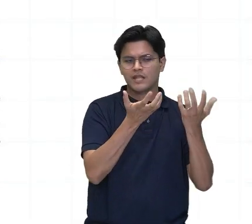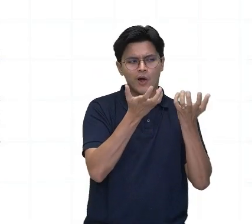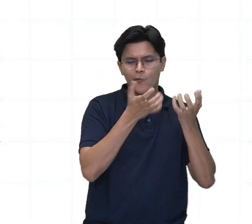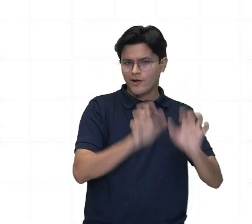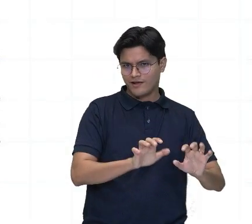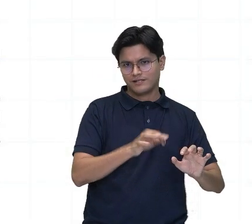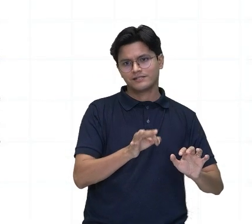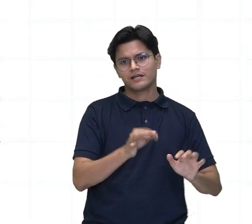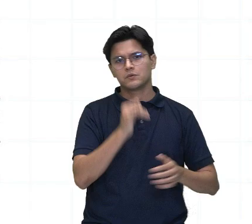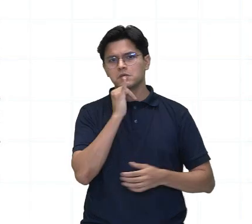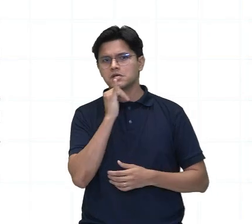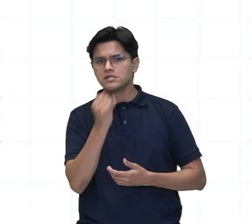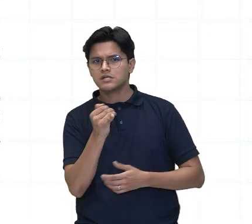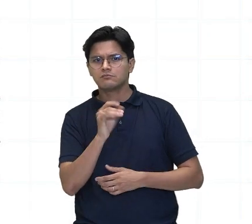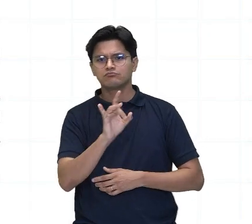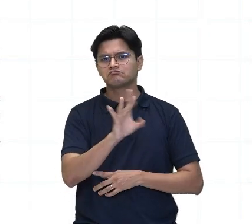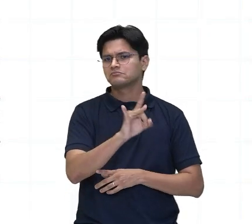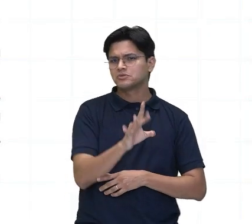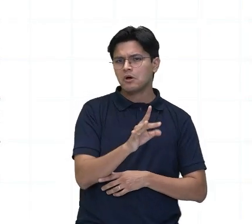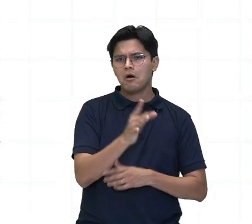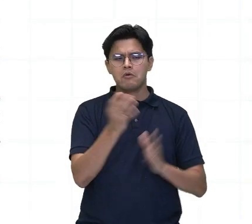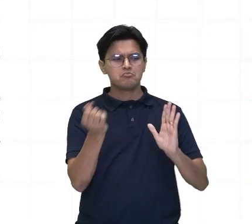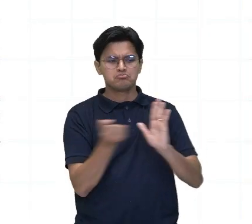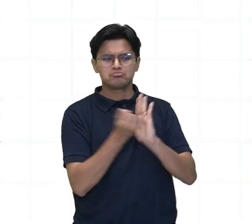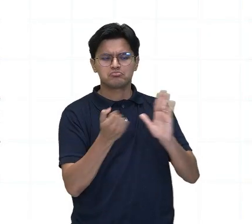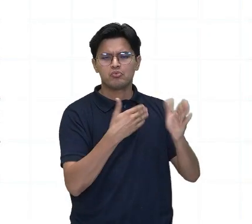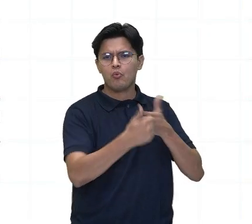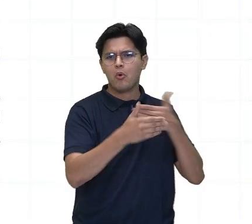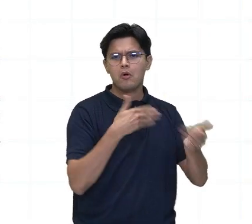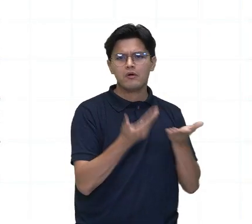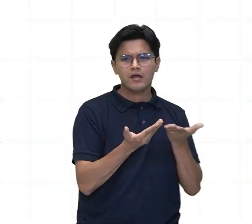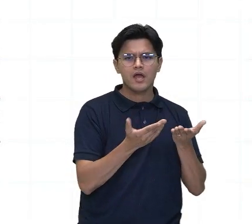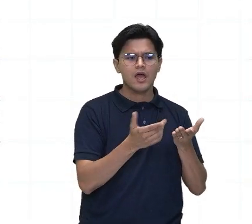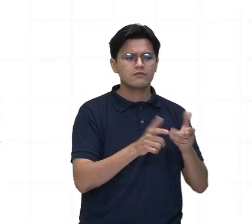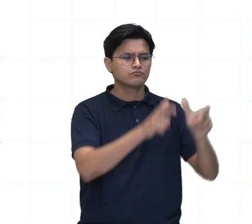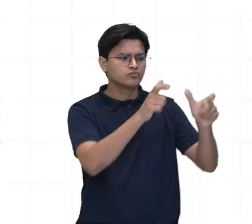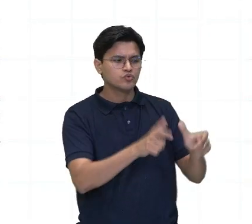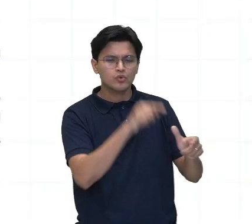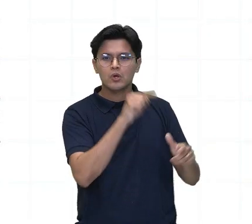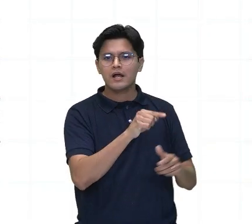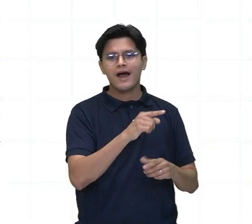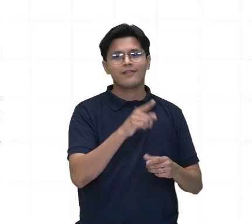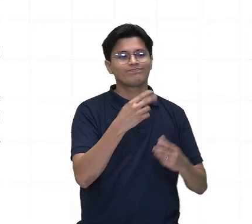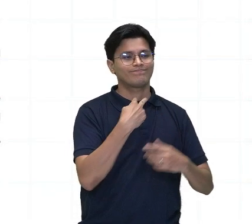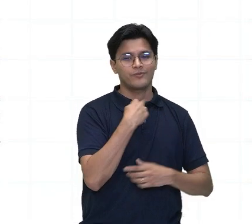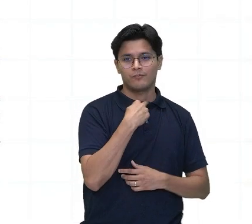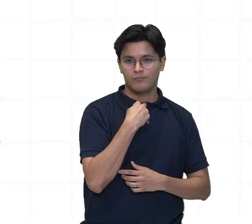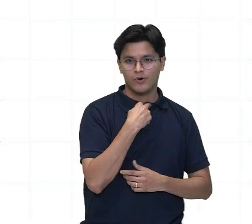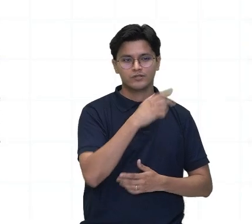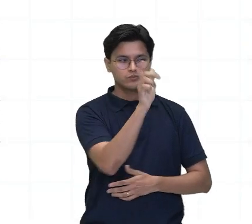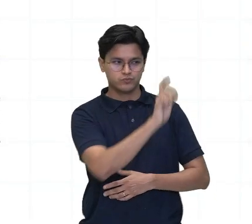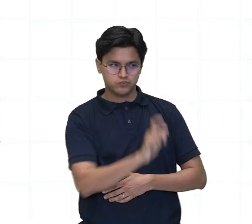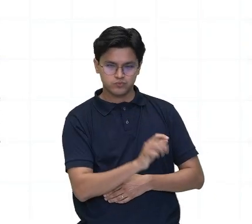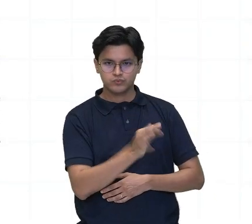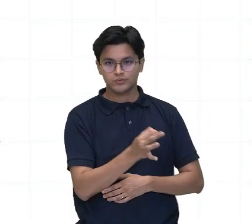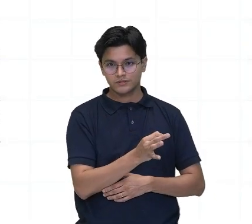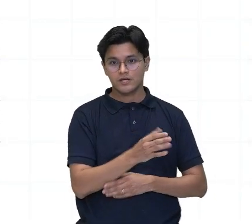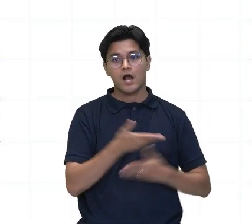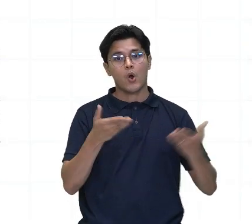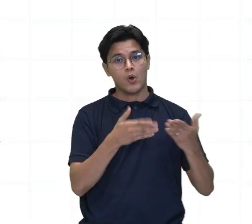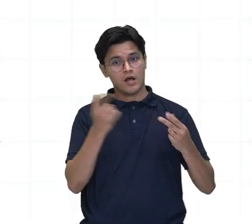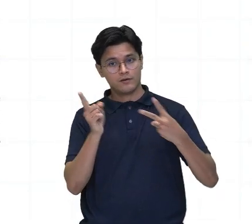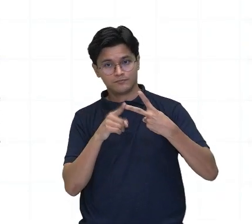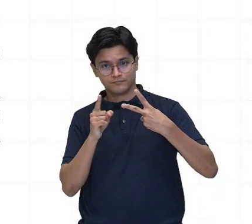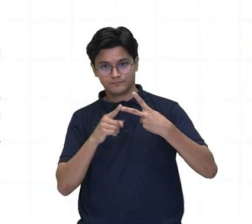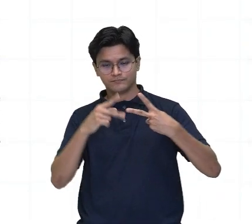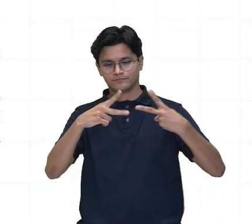um X, um círculo de qualquer jeito, e em um lugar que eu não fui autorizada em fazer. A pichação com X, né,